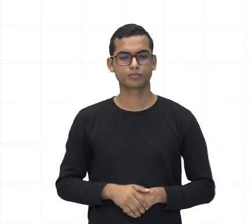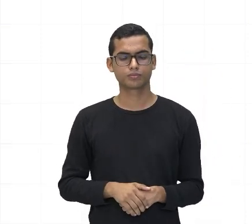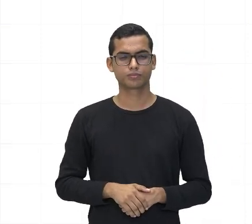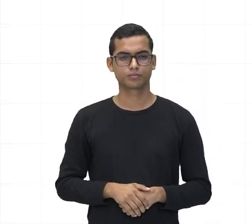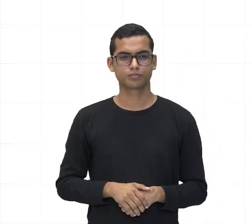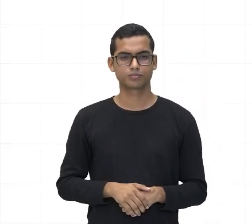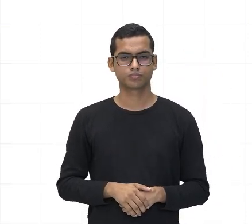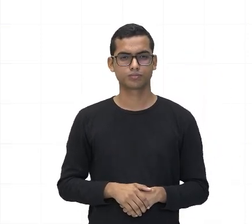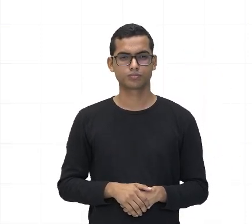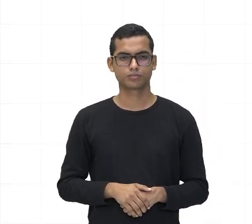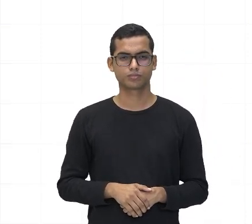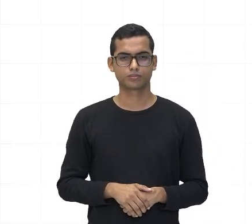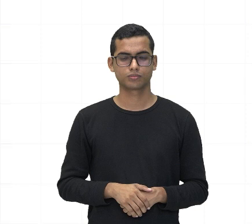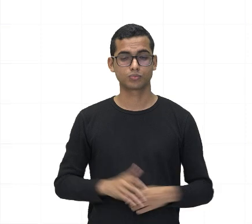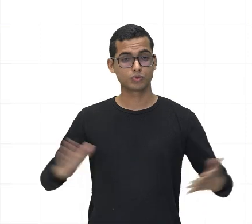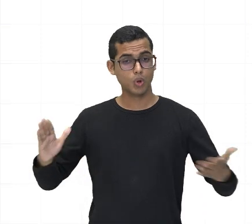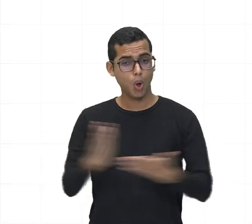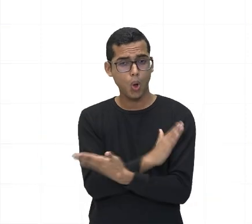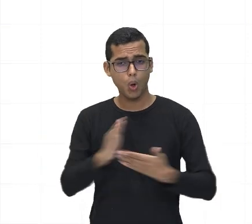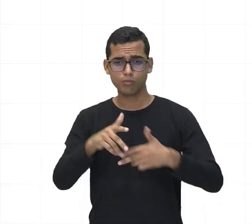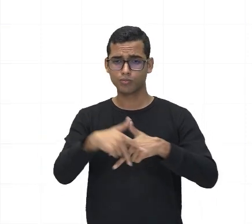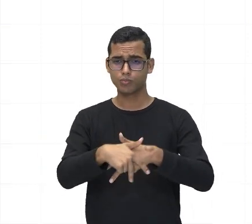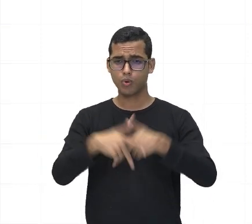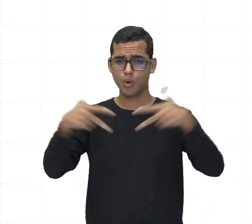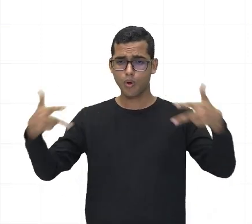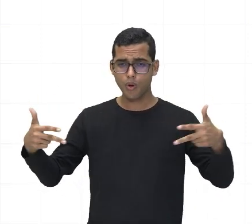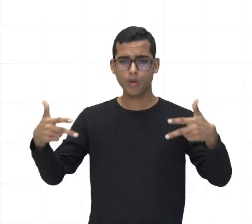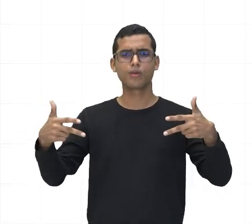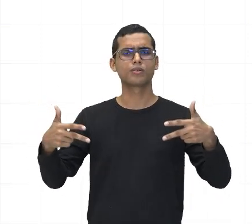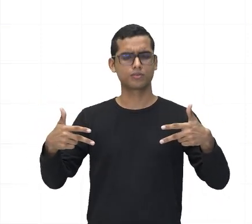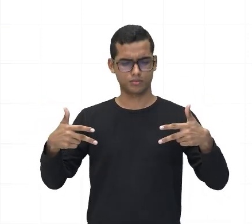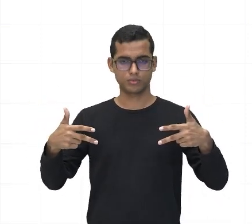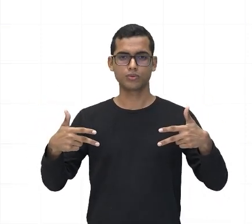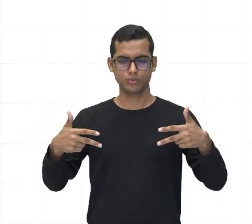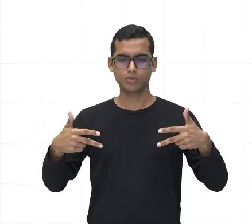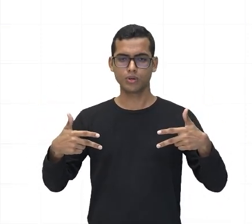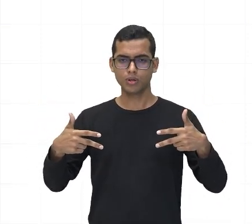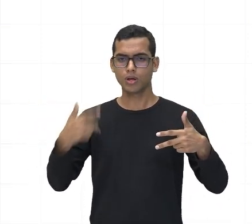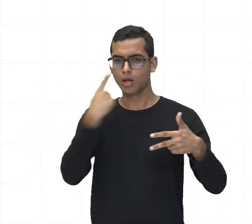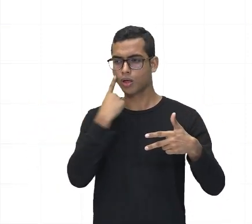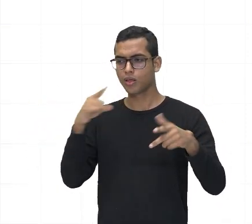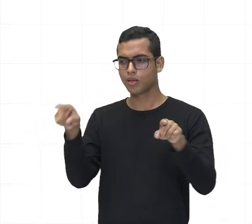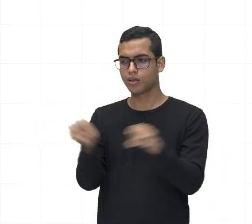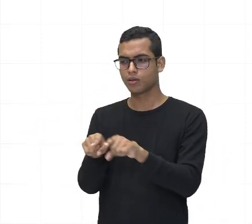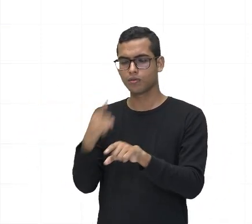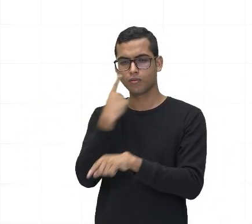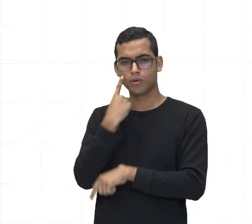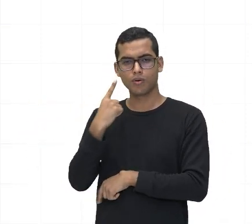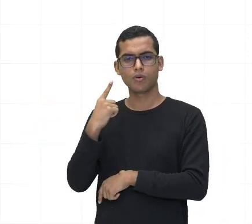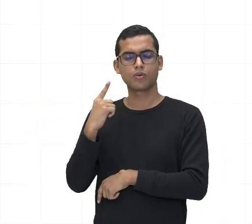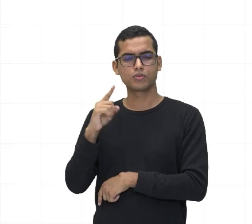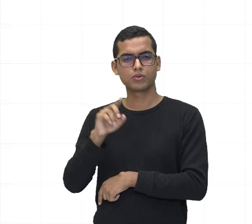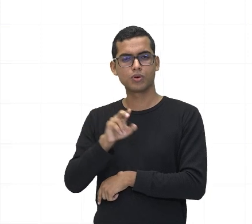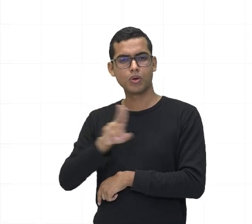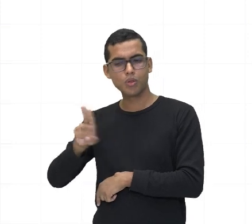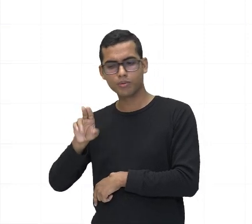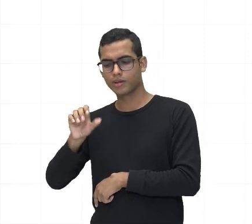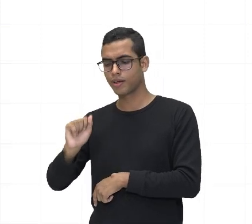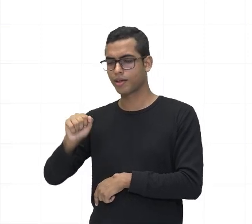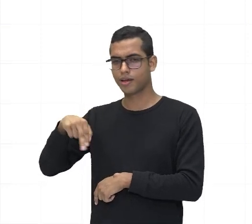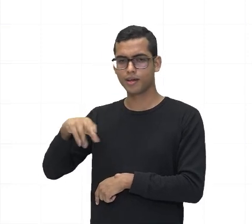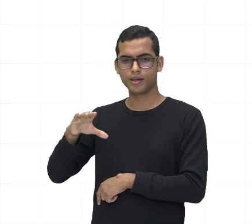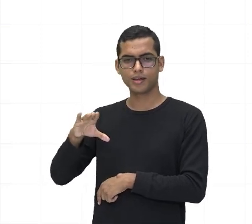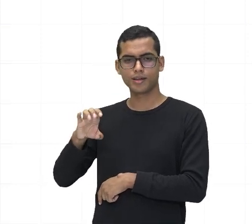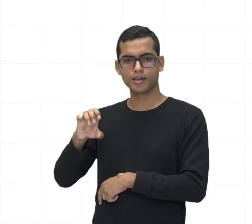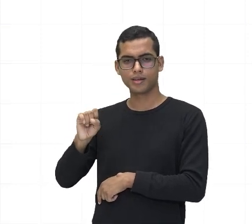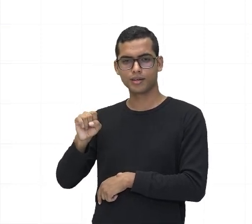fato, algumas etnias vão chamar os seus deuses de ancestrais. A tamanha reverência